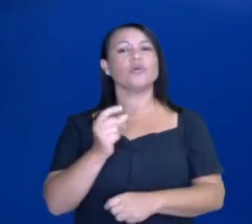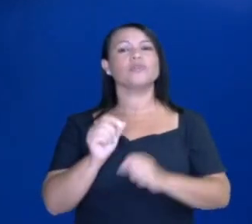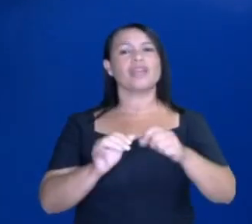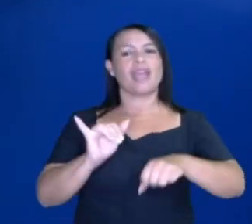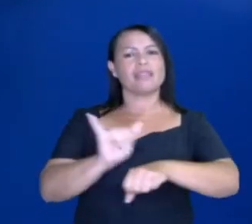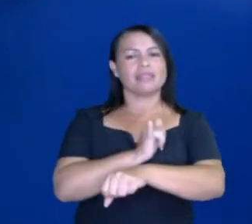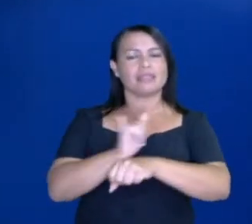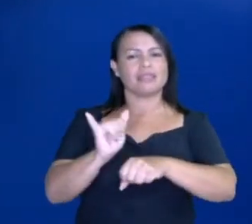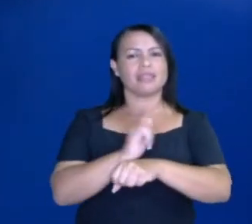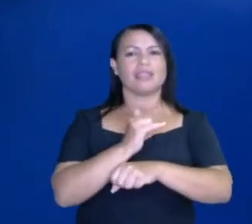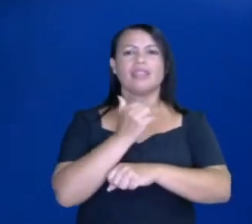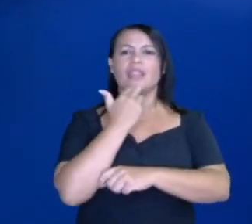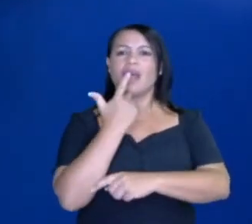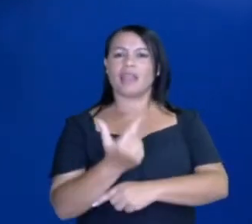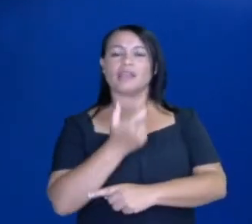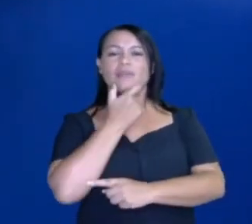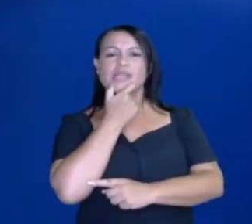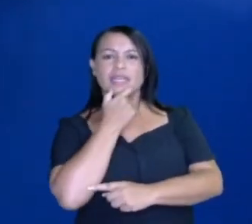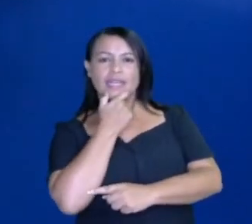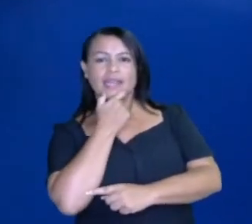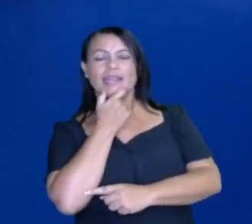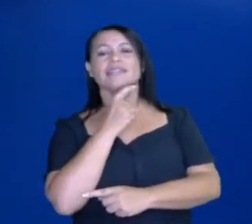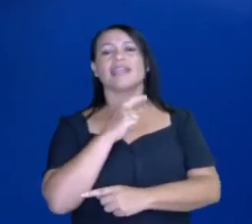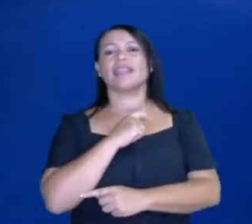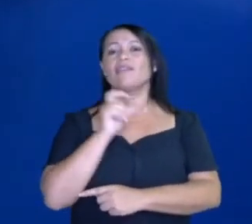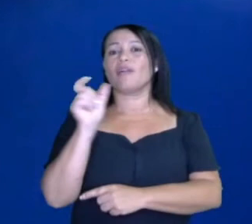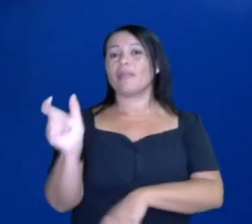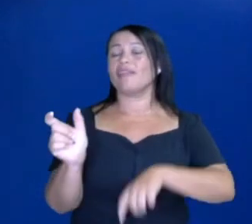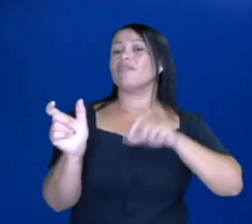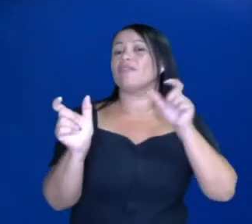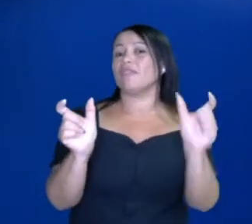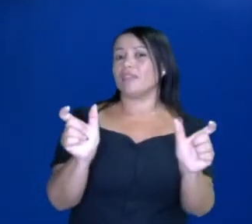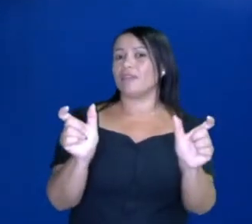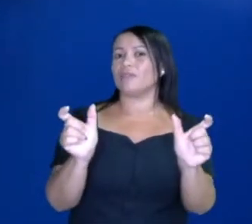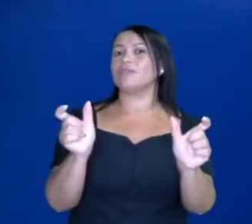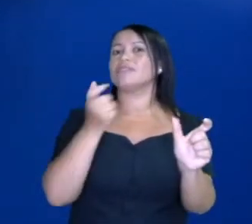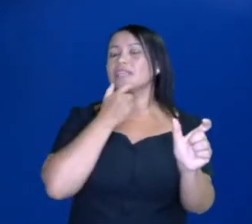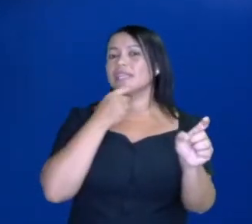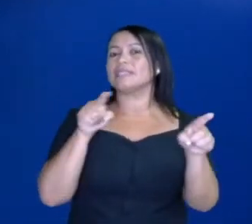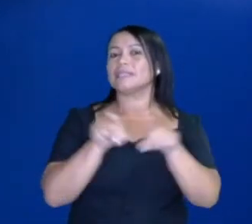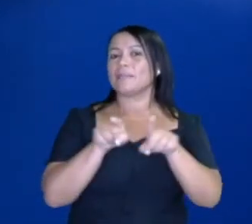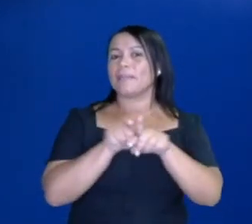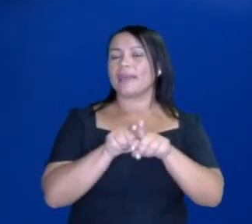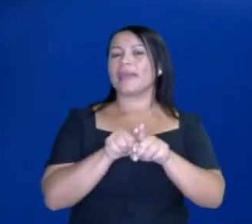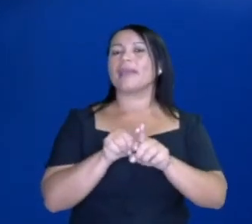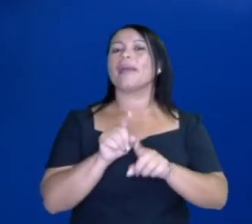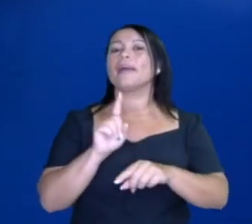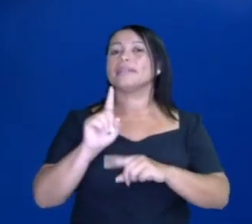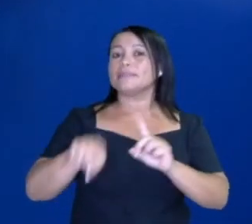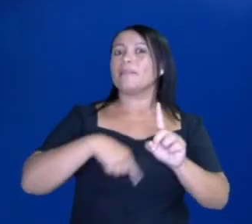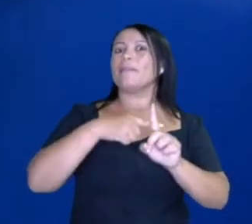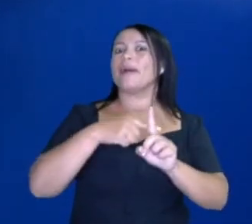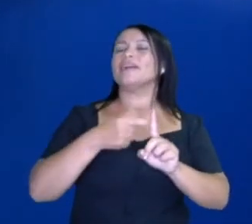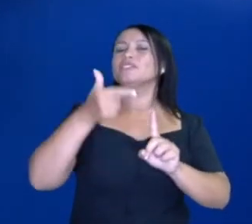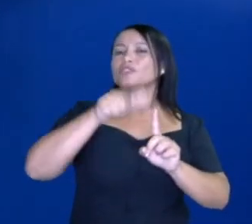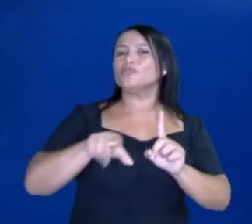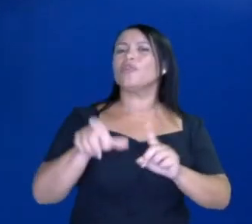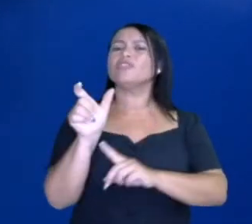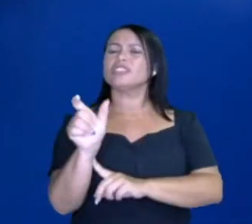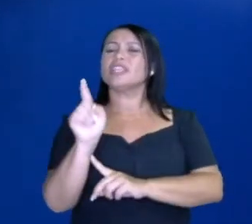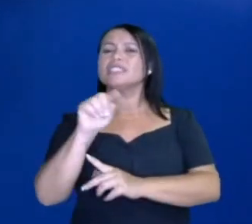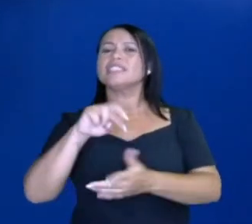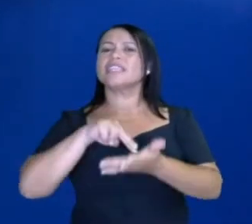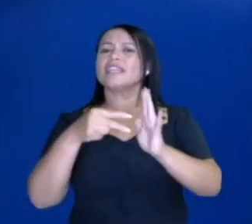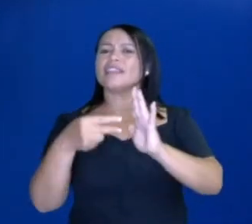texto na língua inglesa, o skimming e o scanning. Mais uma vez, o skimming é uma leitura por alto,